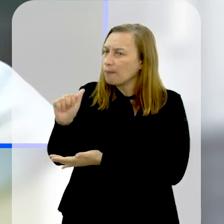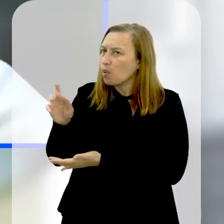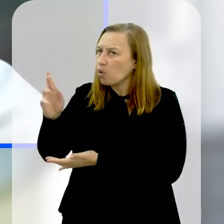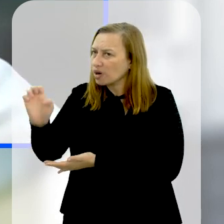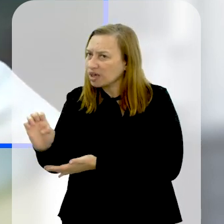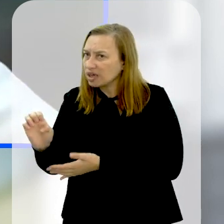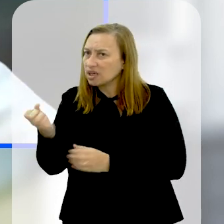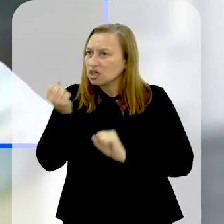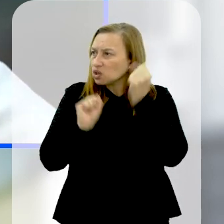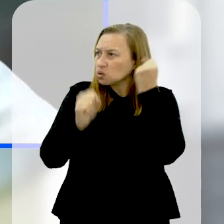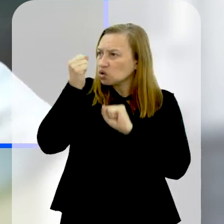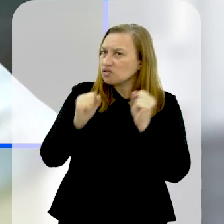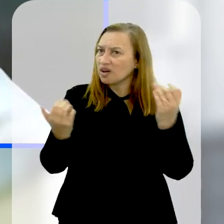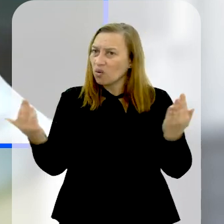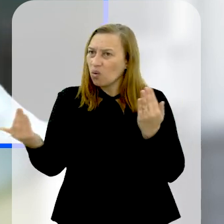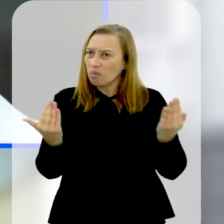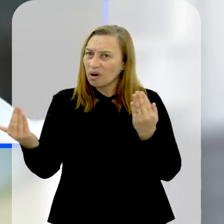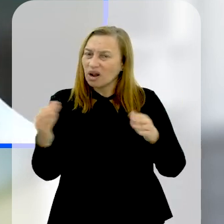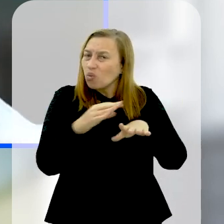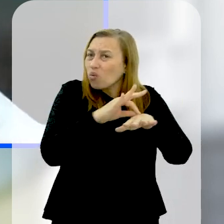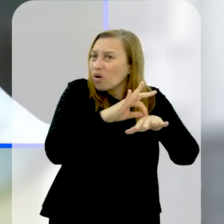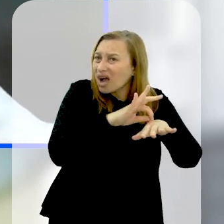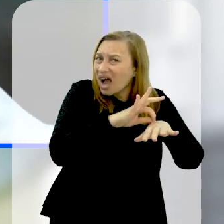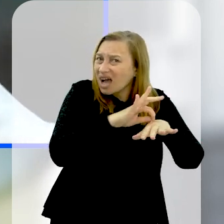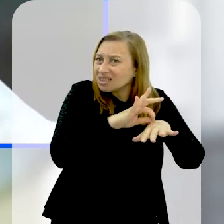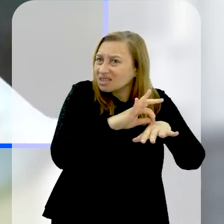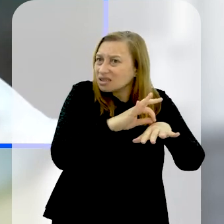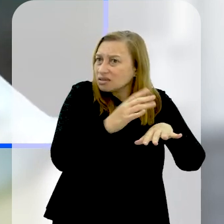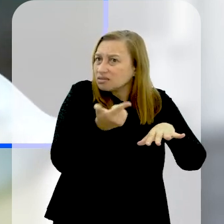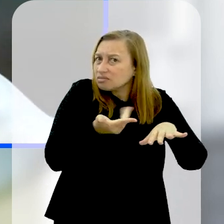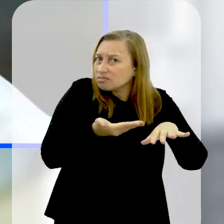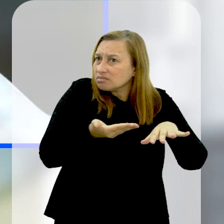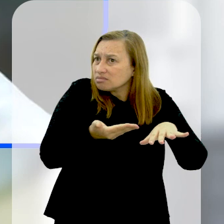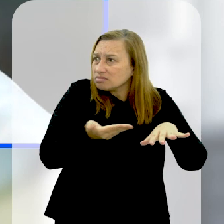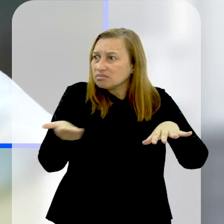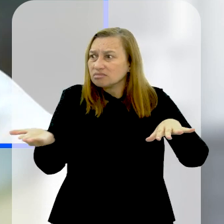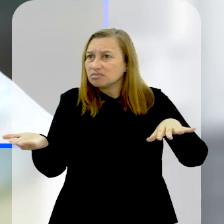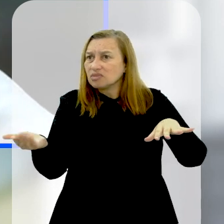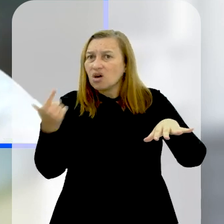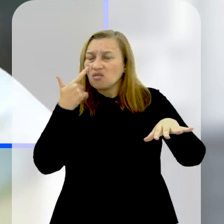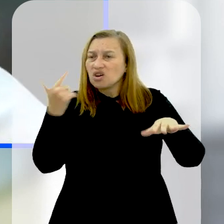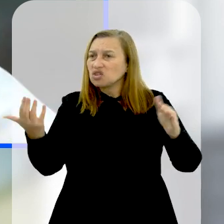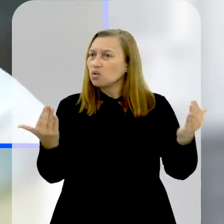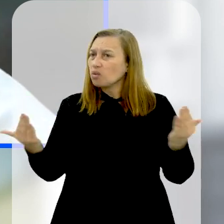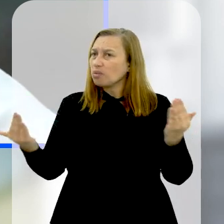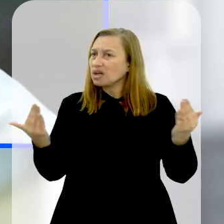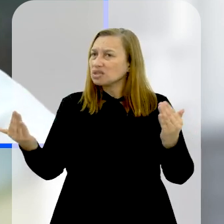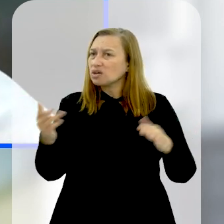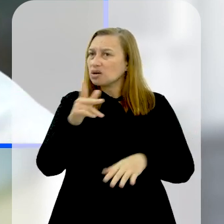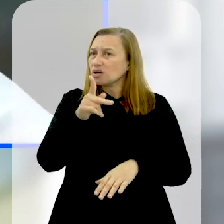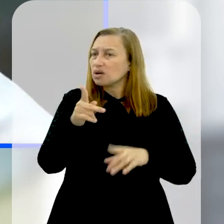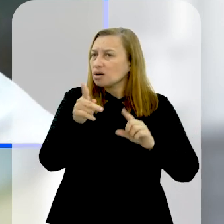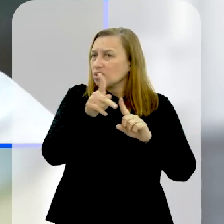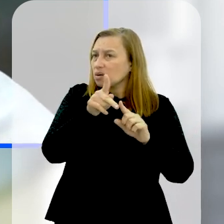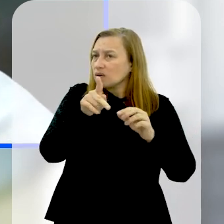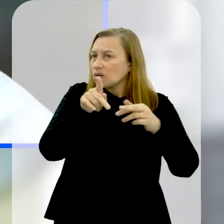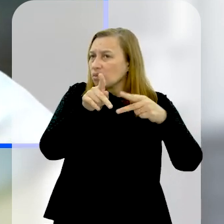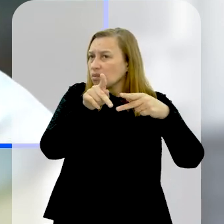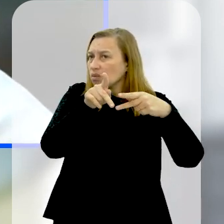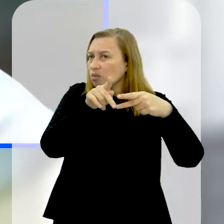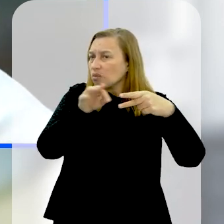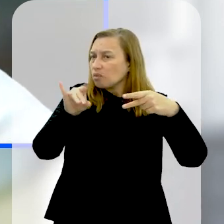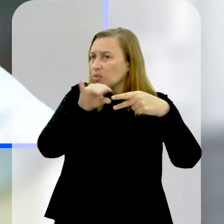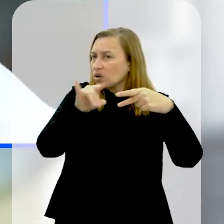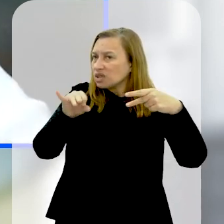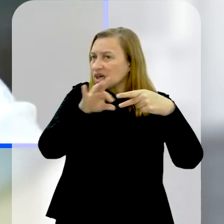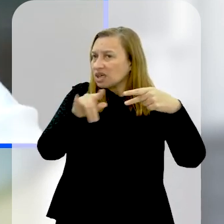ali um hambúrguer processado e você vai comparar com uma carne propriamente dita, olha a comparação, o nível de proteína que